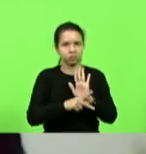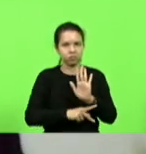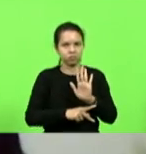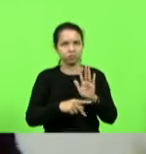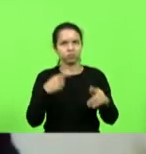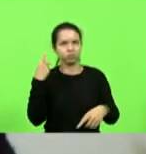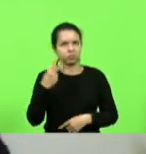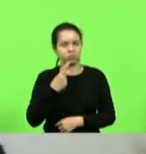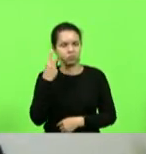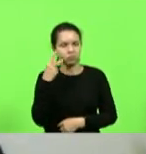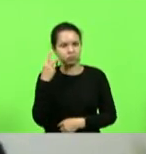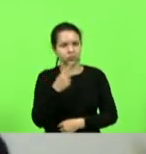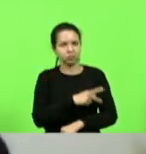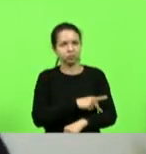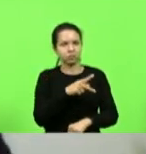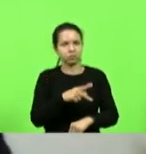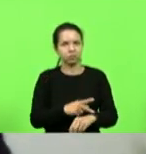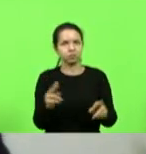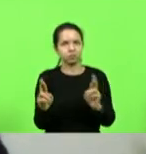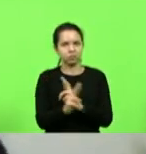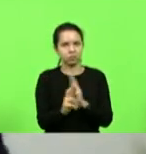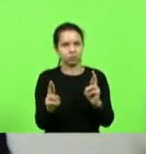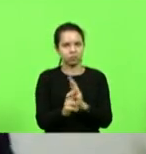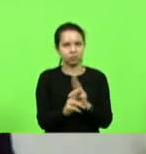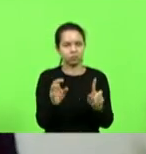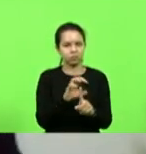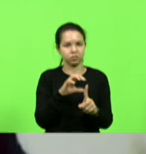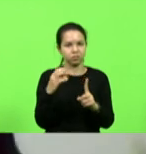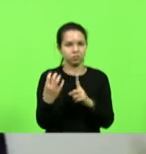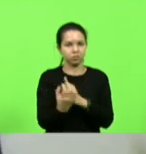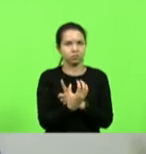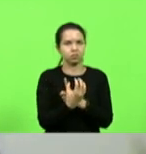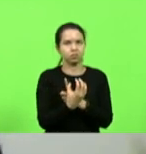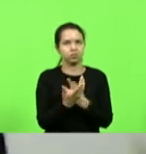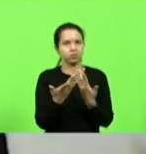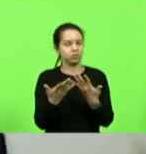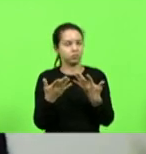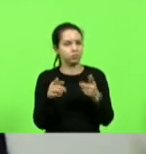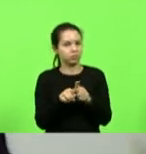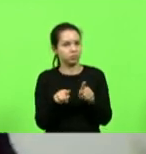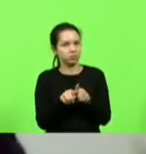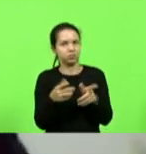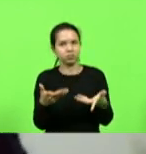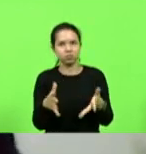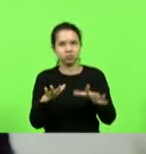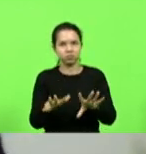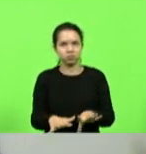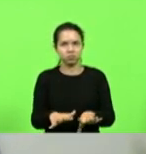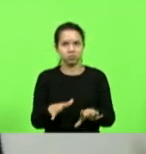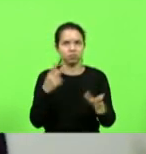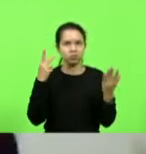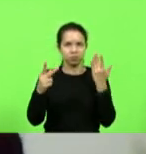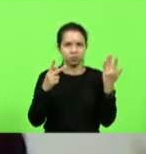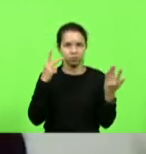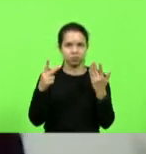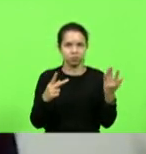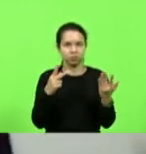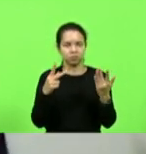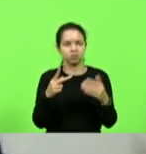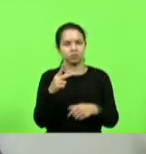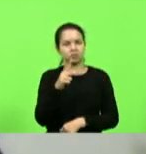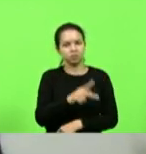a relação com a comunidade. Eu também não quero o psicólogo, o professor e o assistente